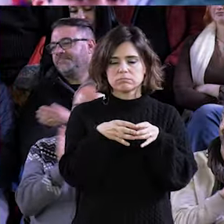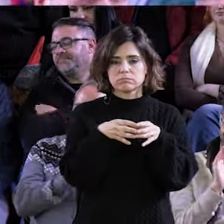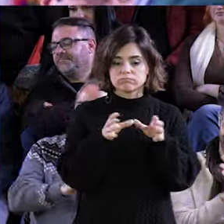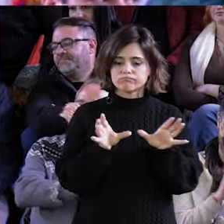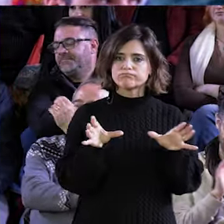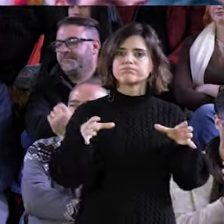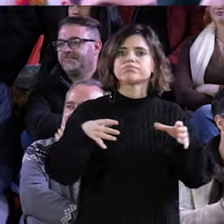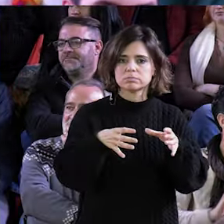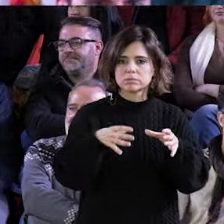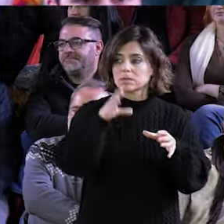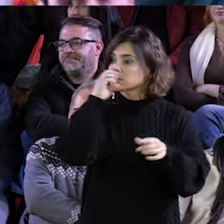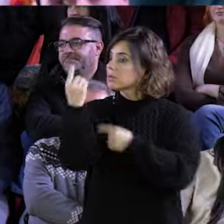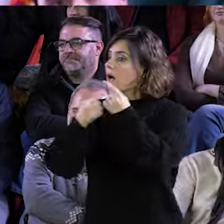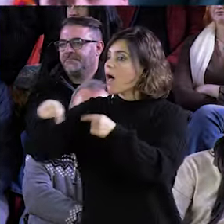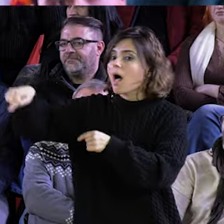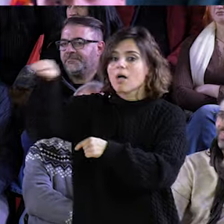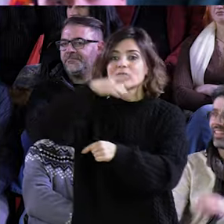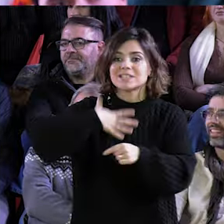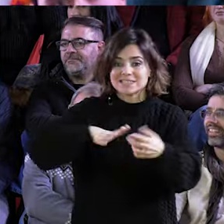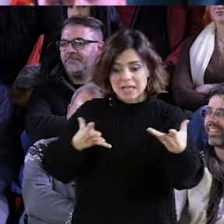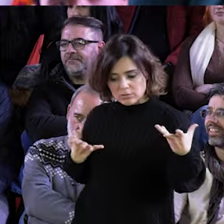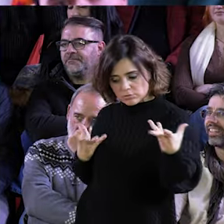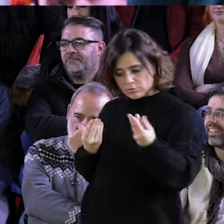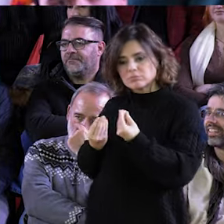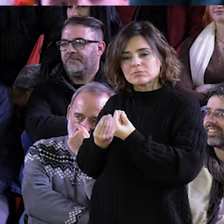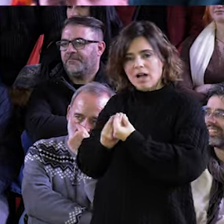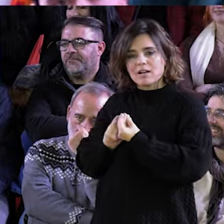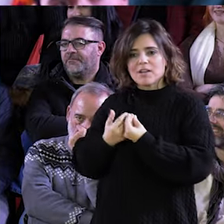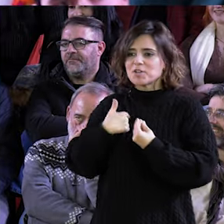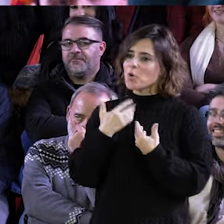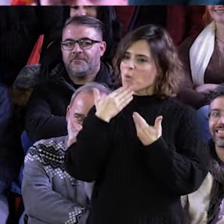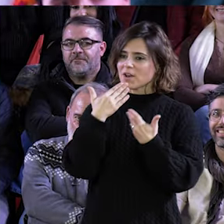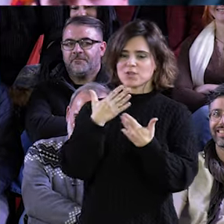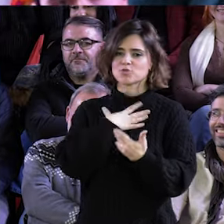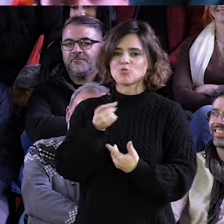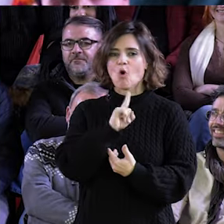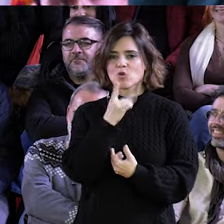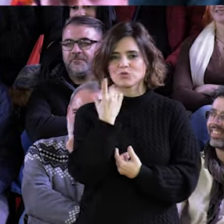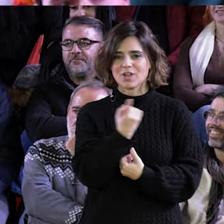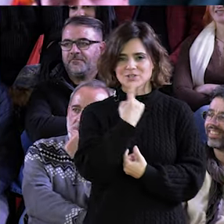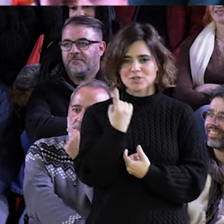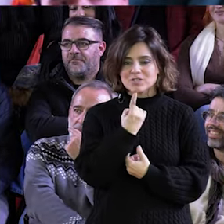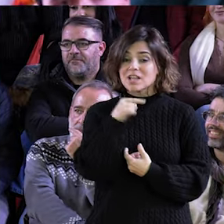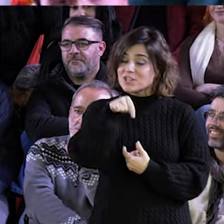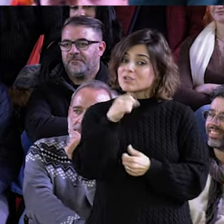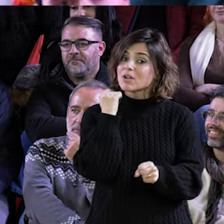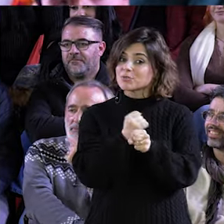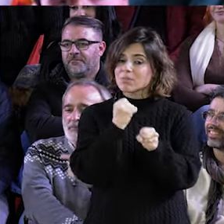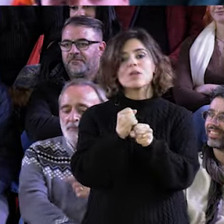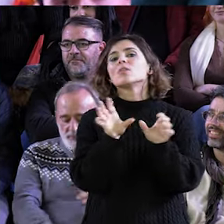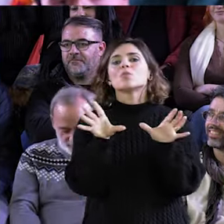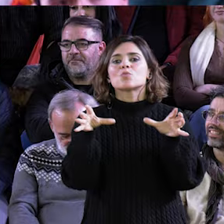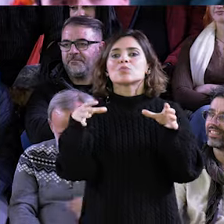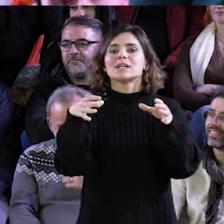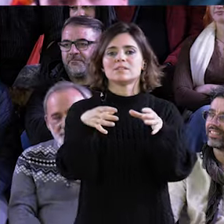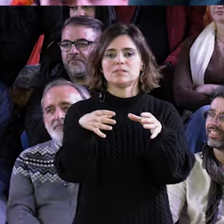se alguns dos camaradas e das camaradas se quiserem juntar, eu agradeço para não ficar aqui sozinha, mas como é mesmo um trabalho coletivo, é este trabalho que